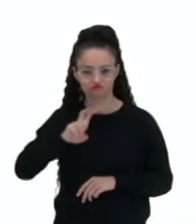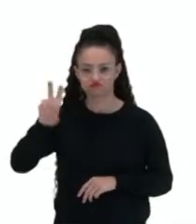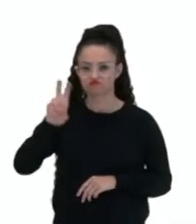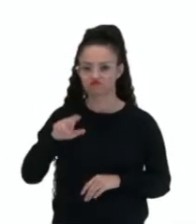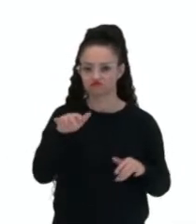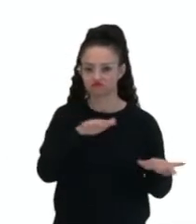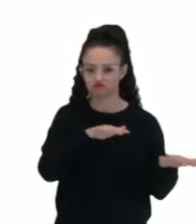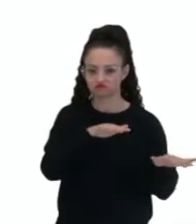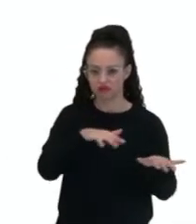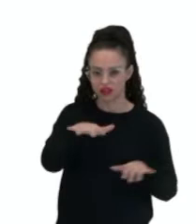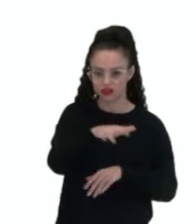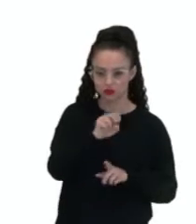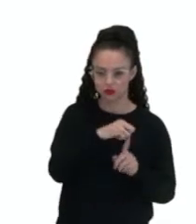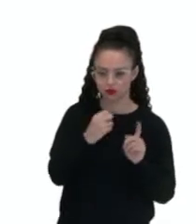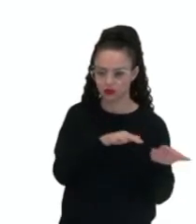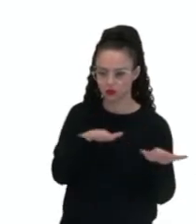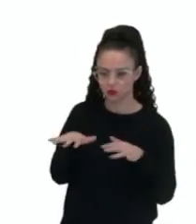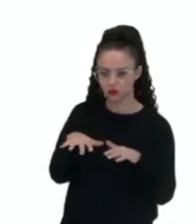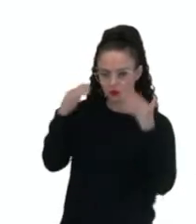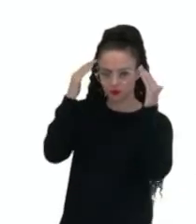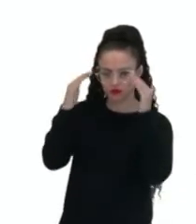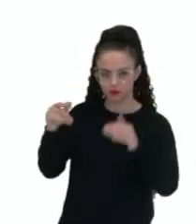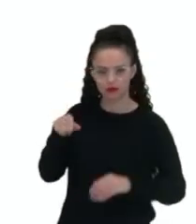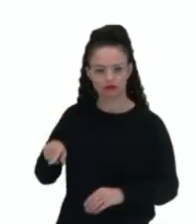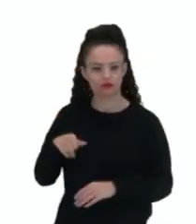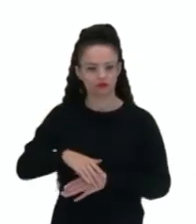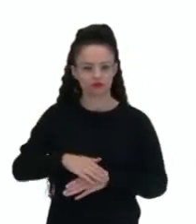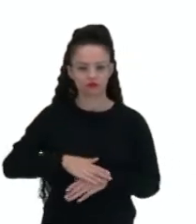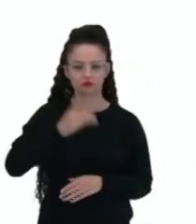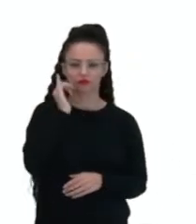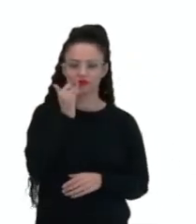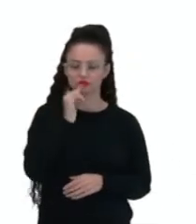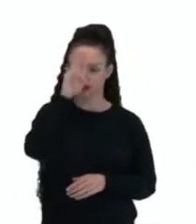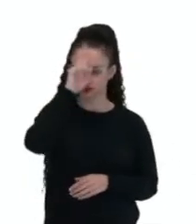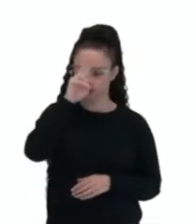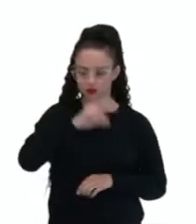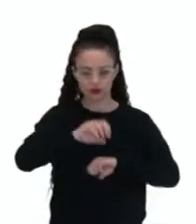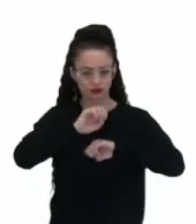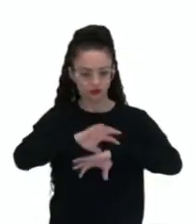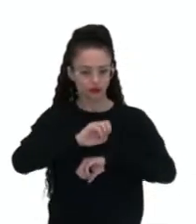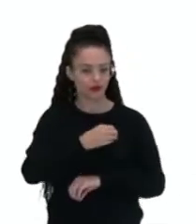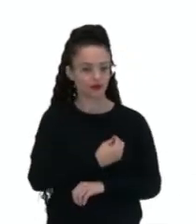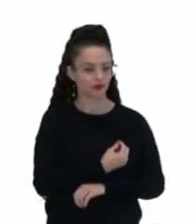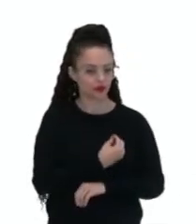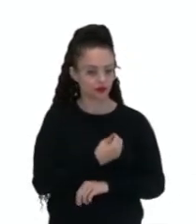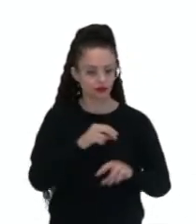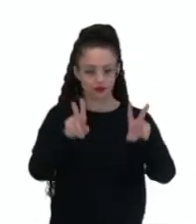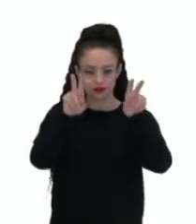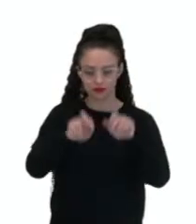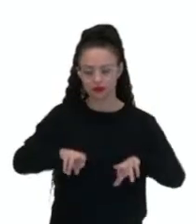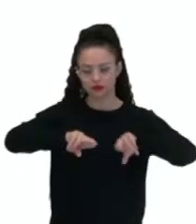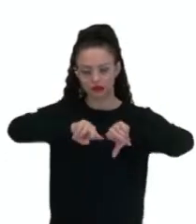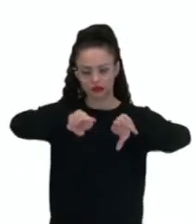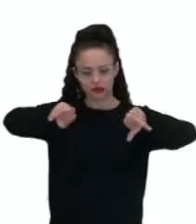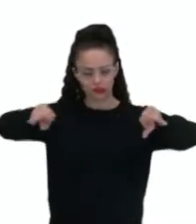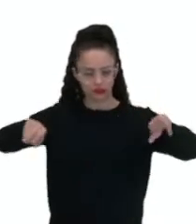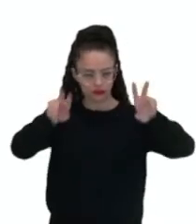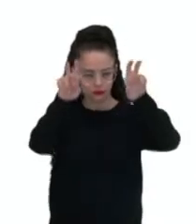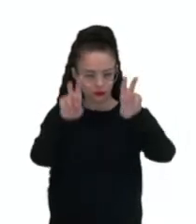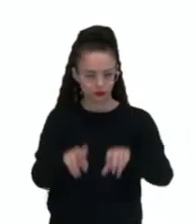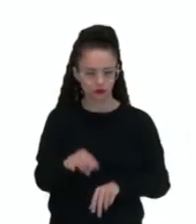respeitados nas comunidades onde vivem. As histórias que eles contam trazem ensinamentos de vida, tratam de uma grande diversidade de assuntos,